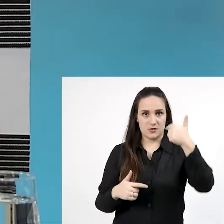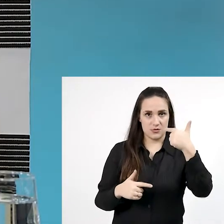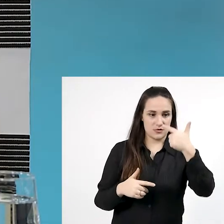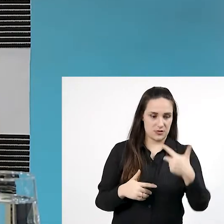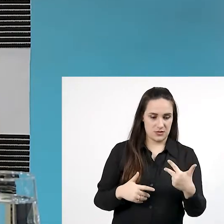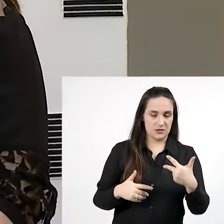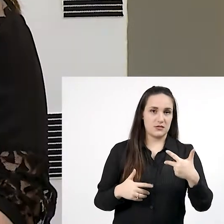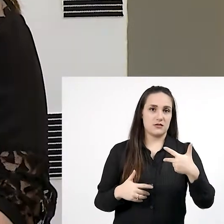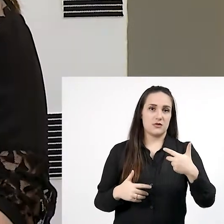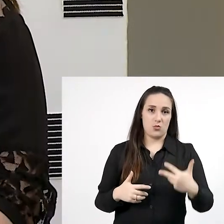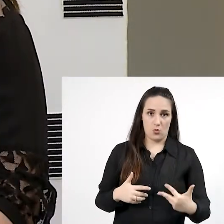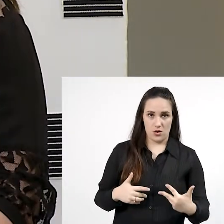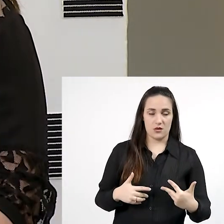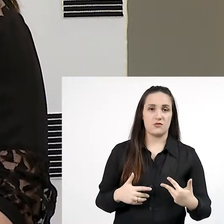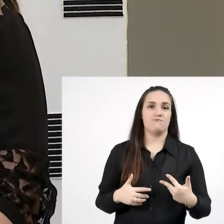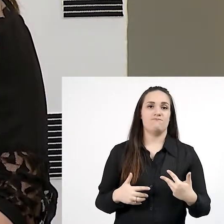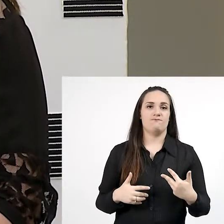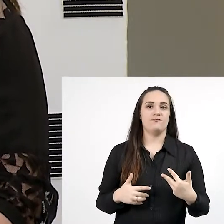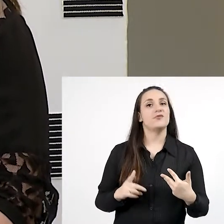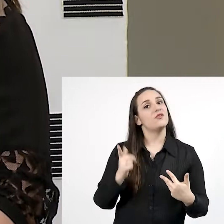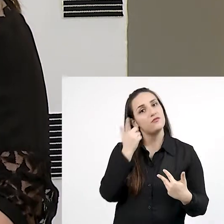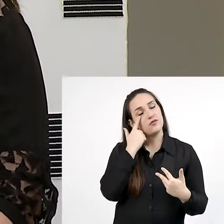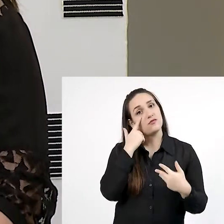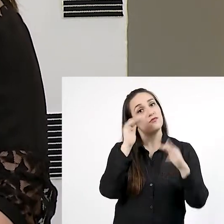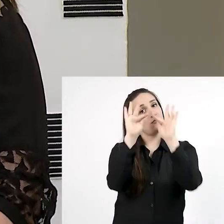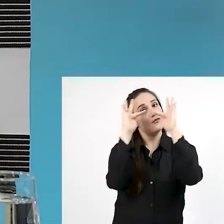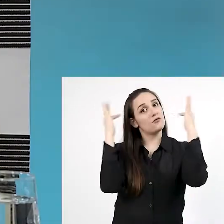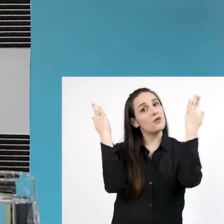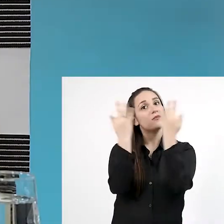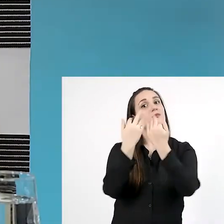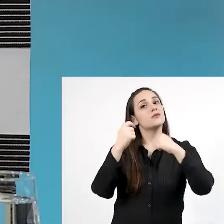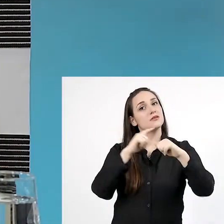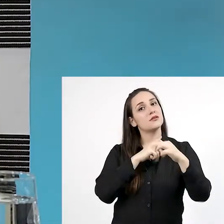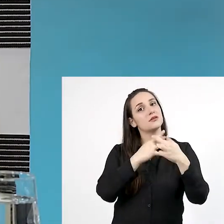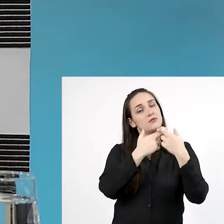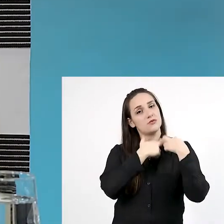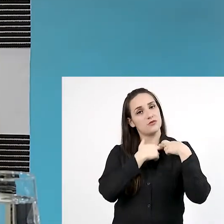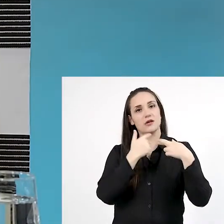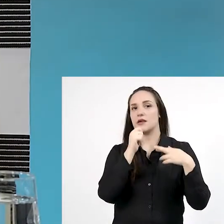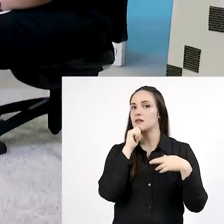e a responsabilidade que a família tem com a pessoa idosa, que não estão tendo. Doutora Elisa.